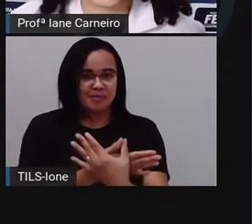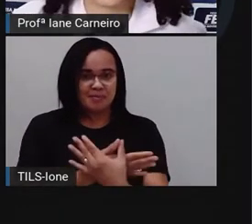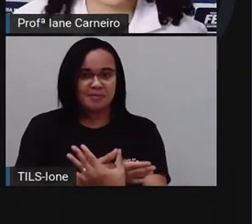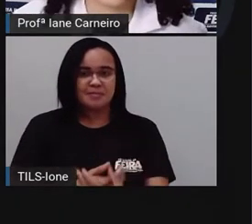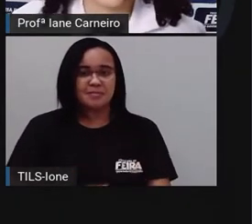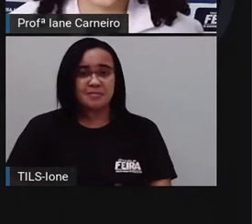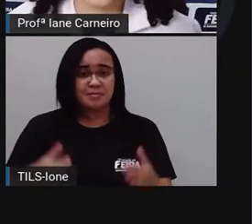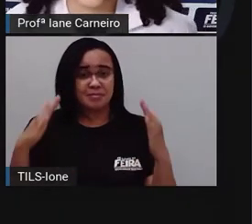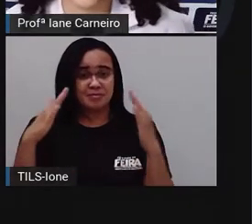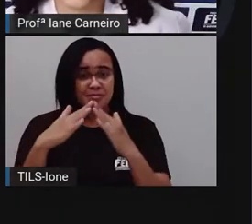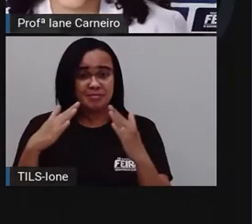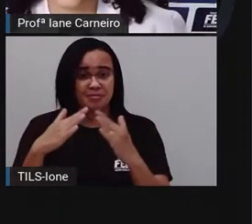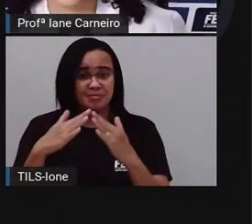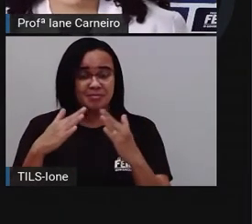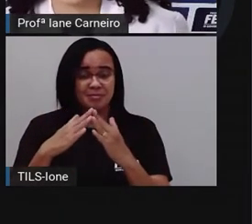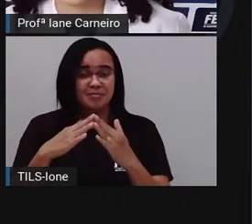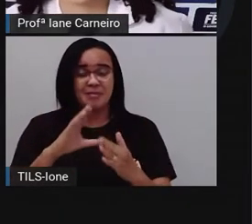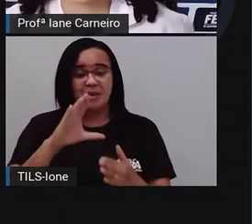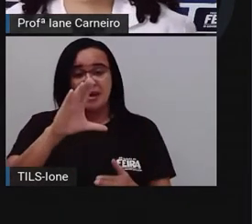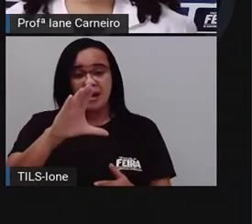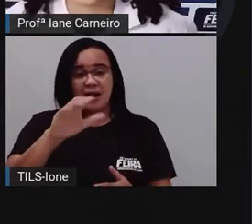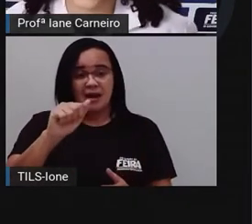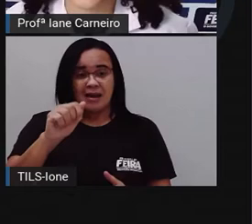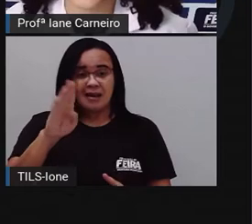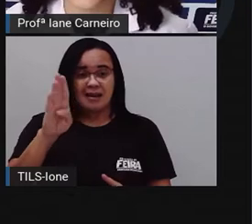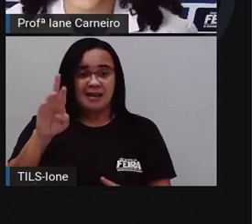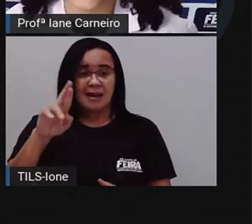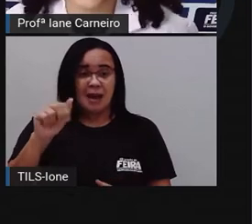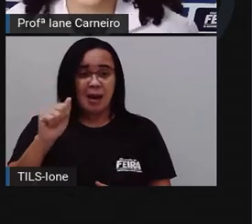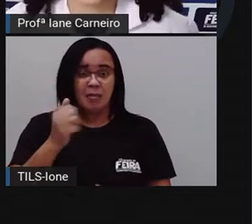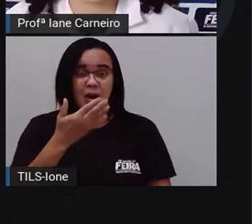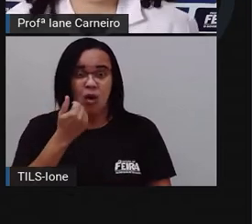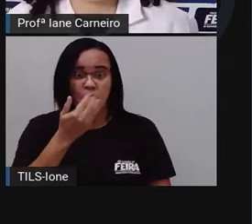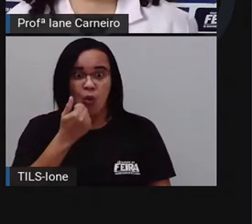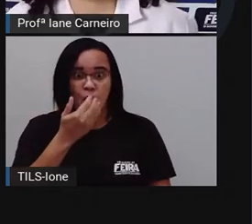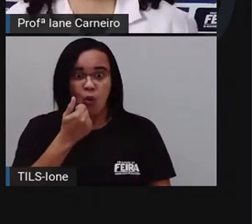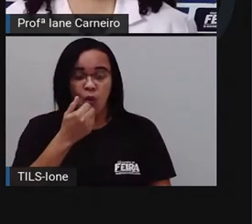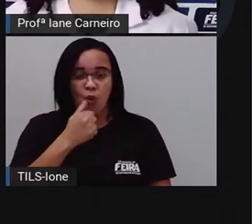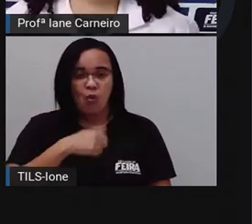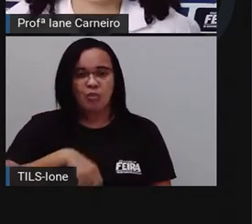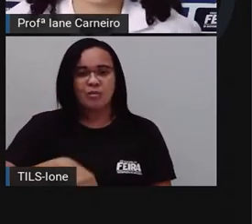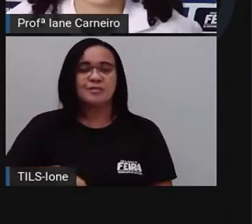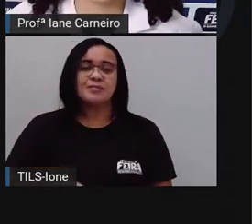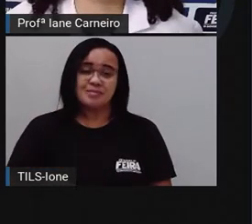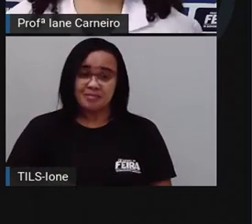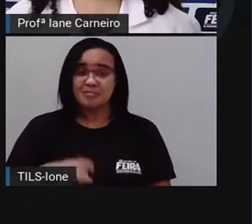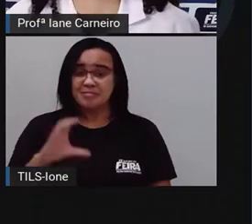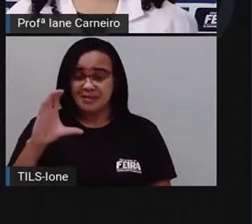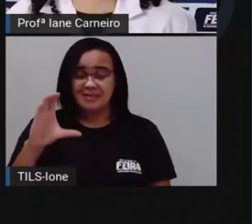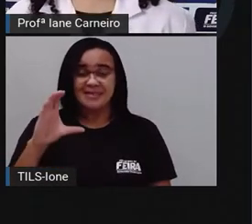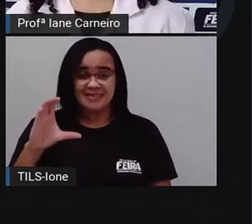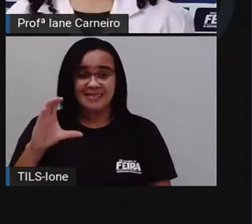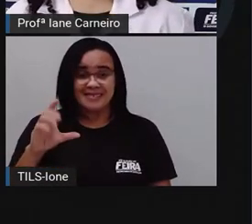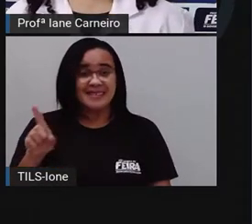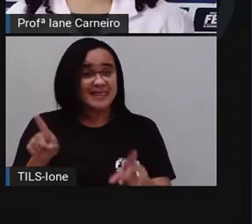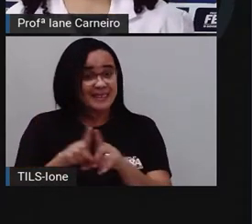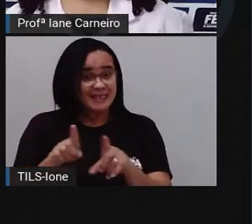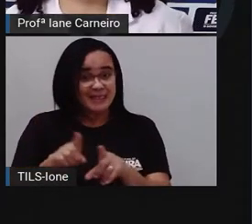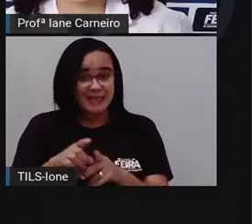Uma cabra comilona. Começa com C. É, e também um